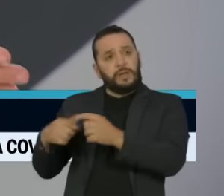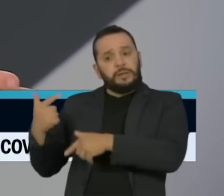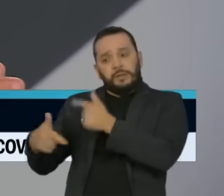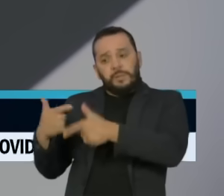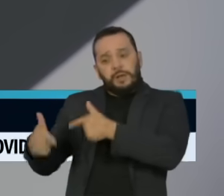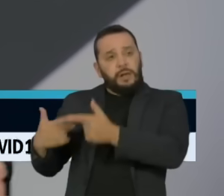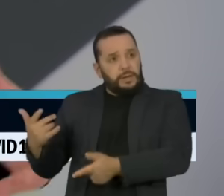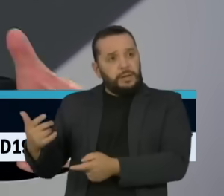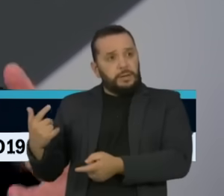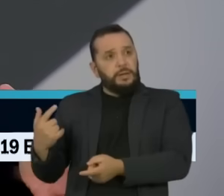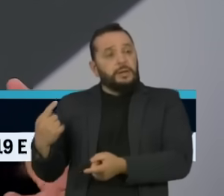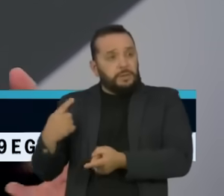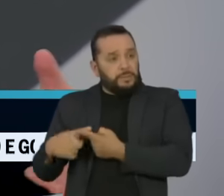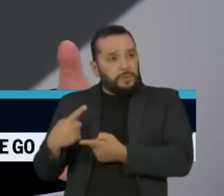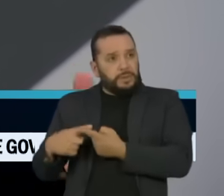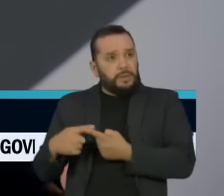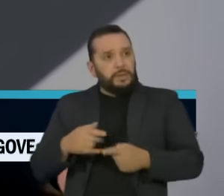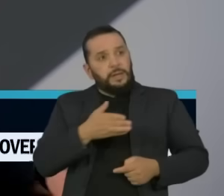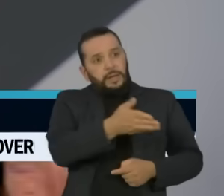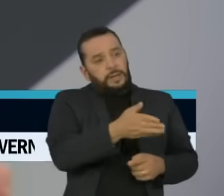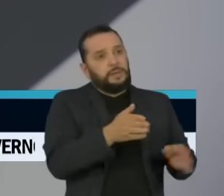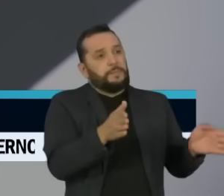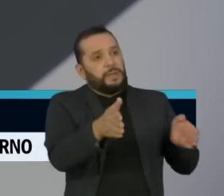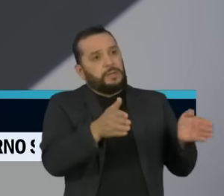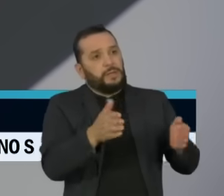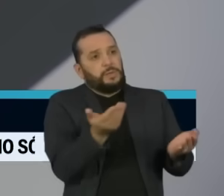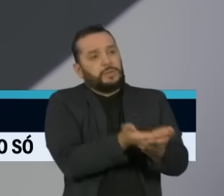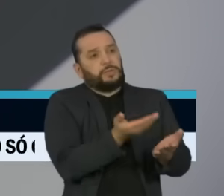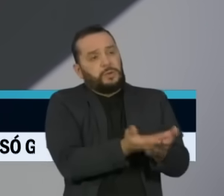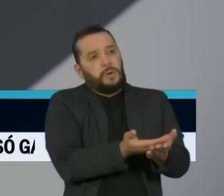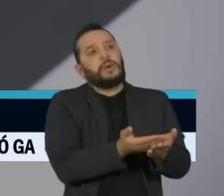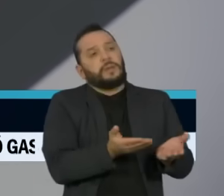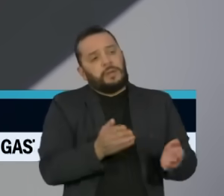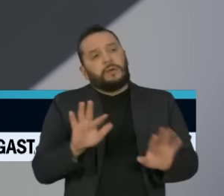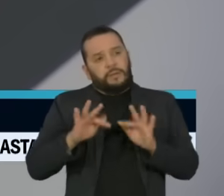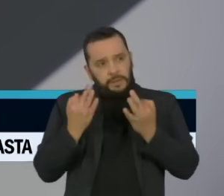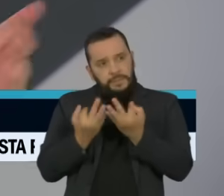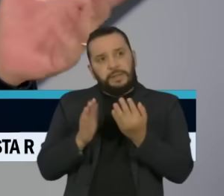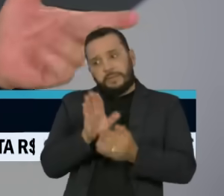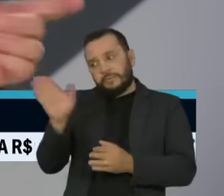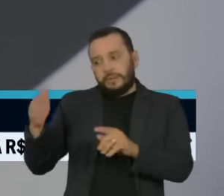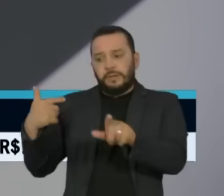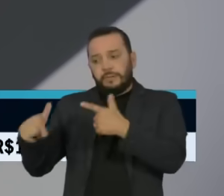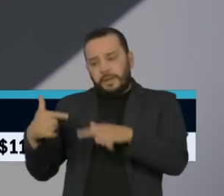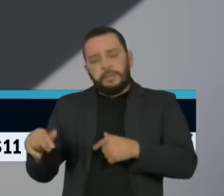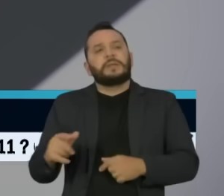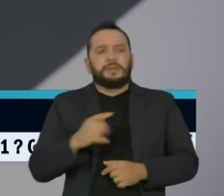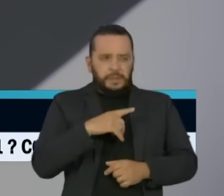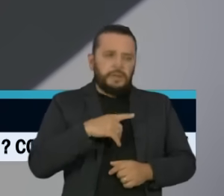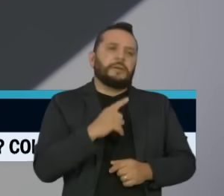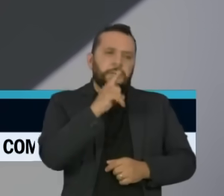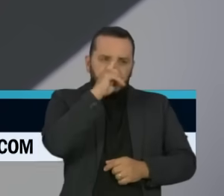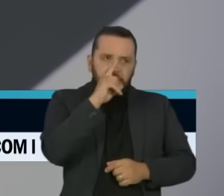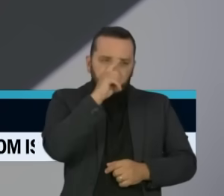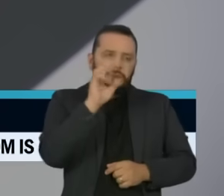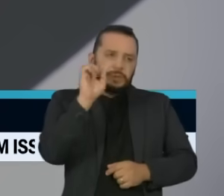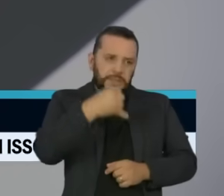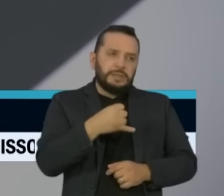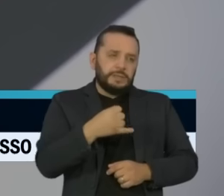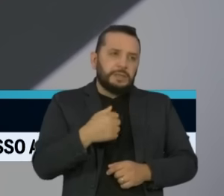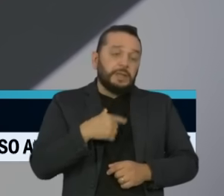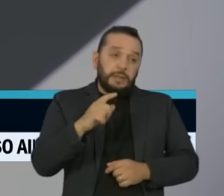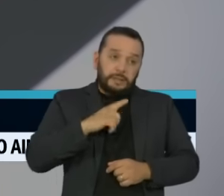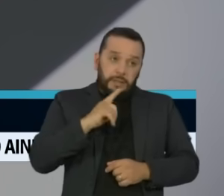vai precisar, durante um período a criança vai estar sob a guarda da escola. Mas existe sim a possibilidade teórica de que